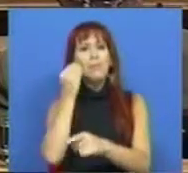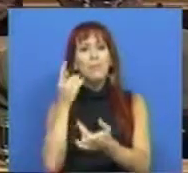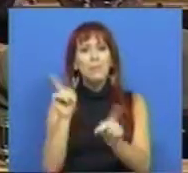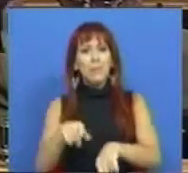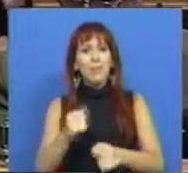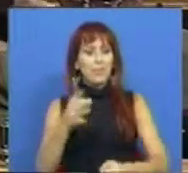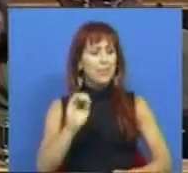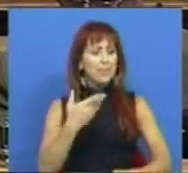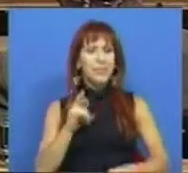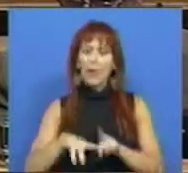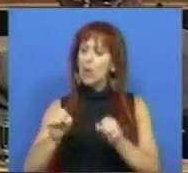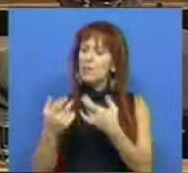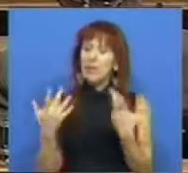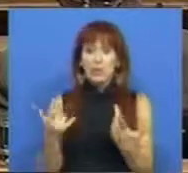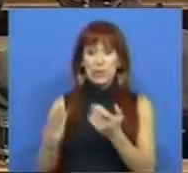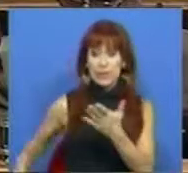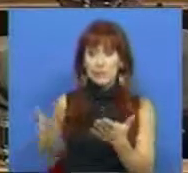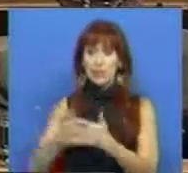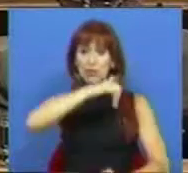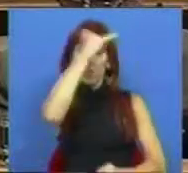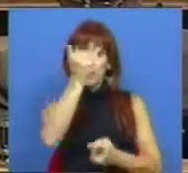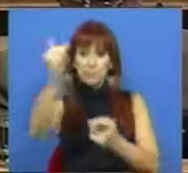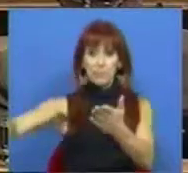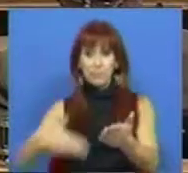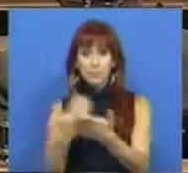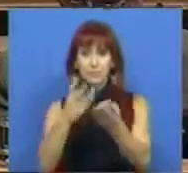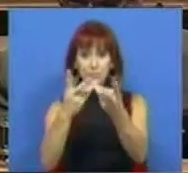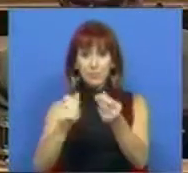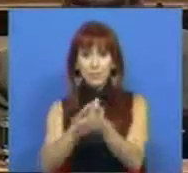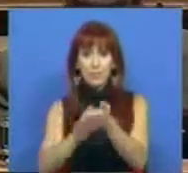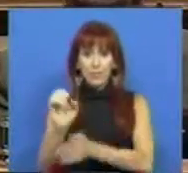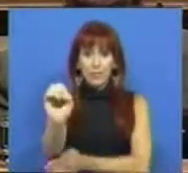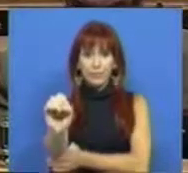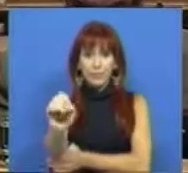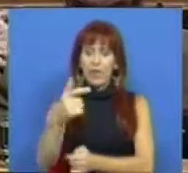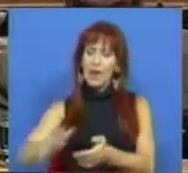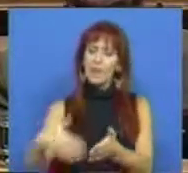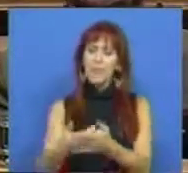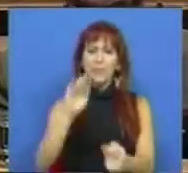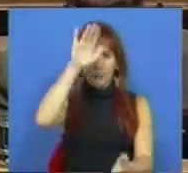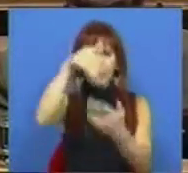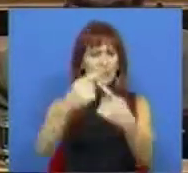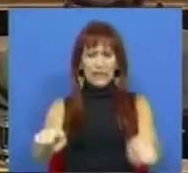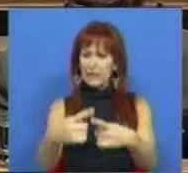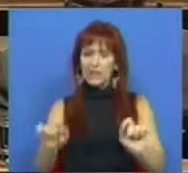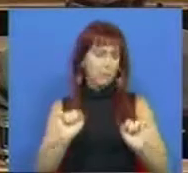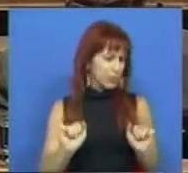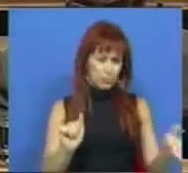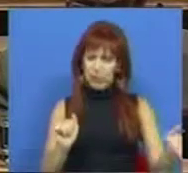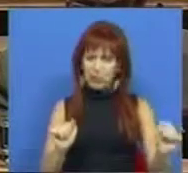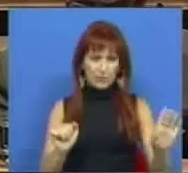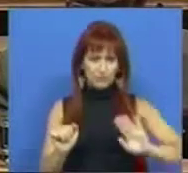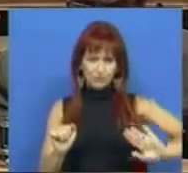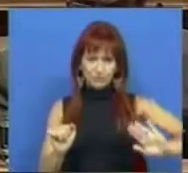de o PSD ser o partido que agora apresenta uma segunda proposta de orçamento de base zero. É uma proposta que tem soluções diferentes das do Bloco de